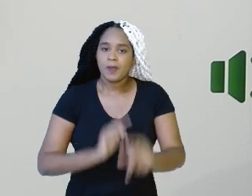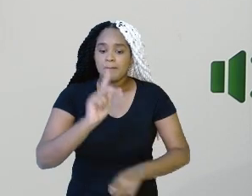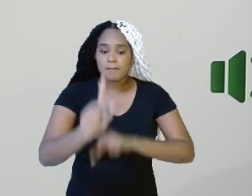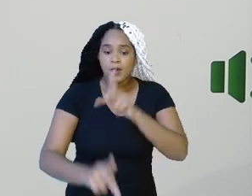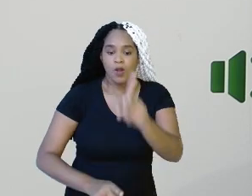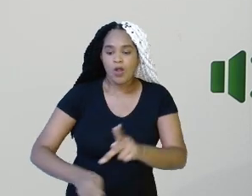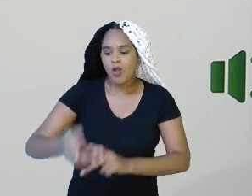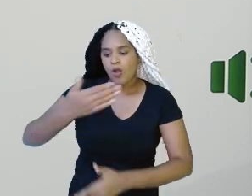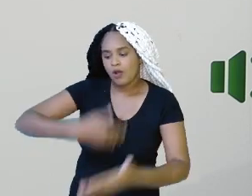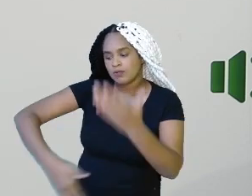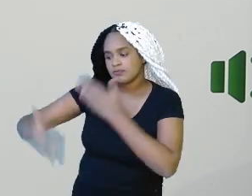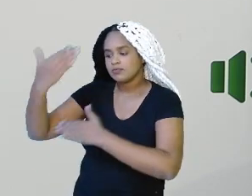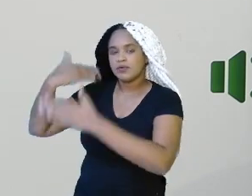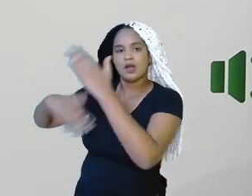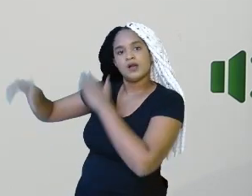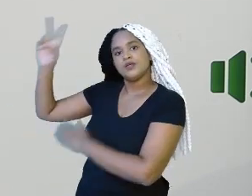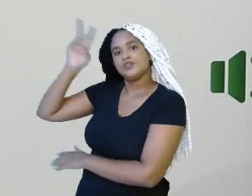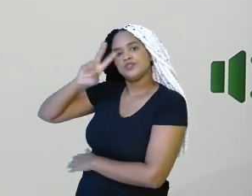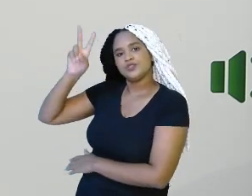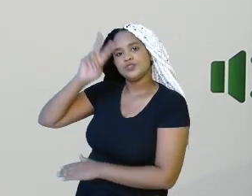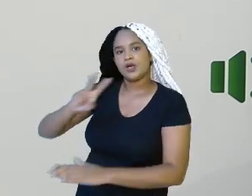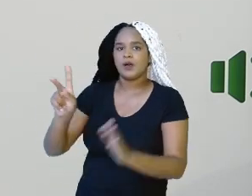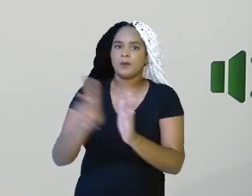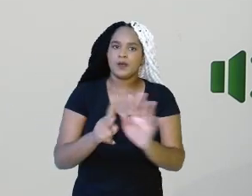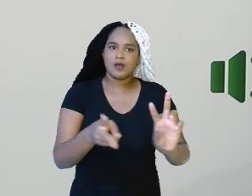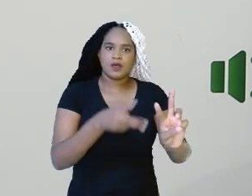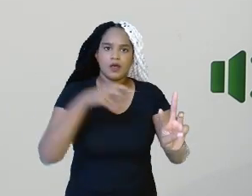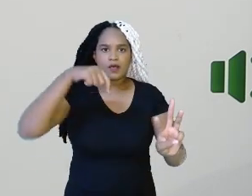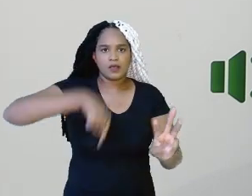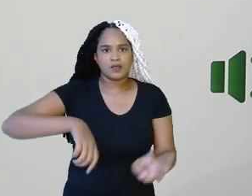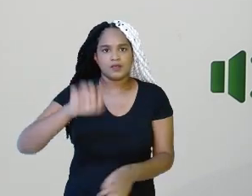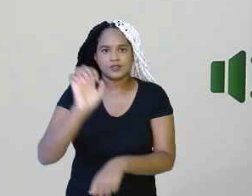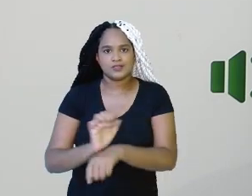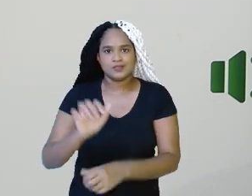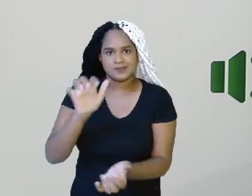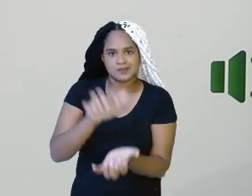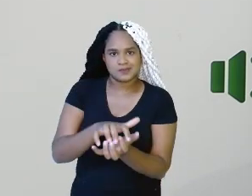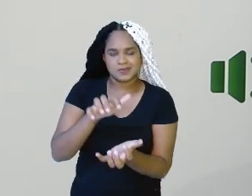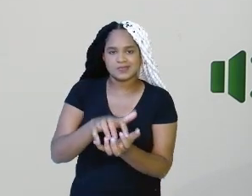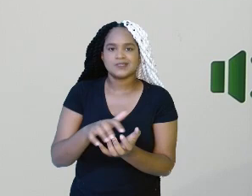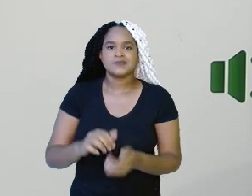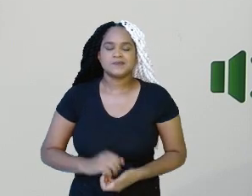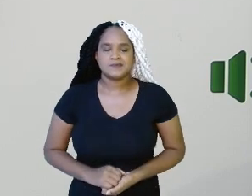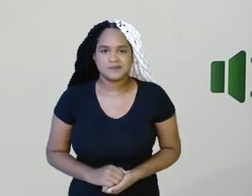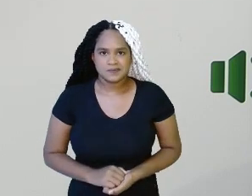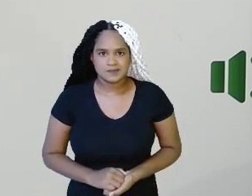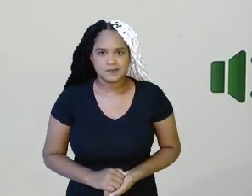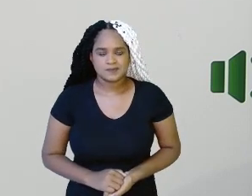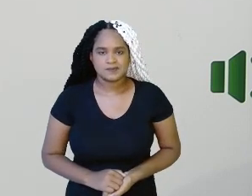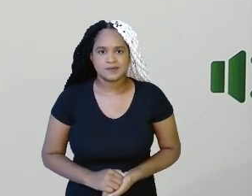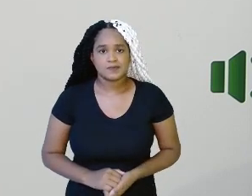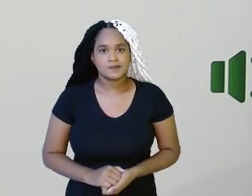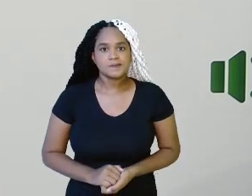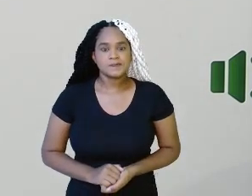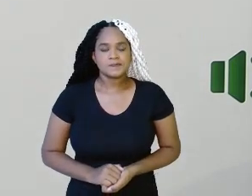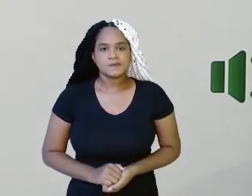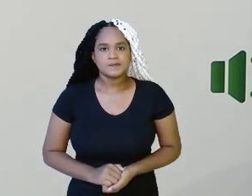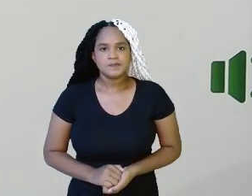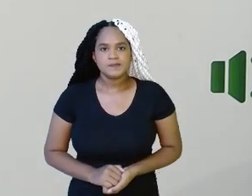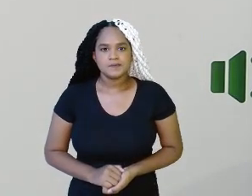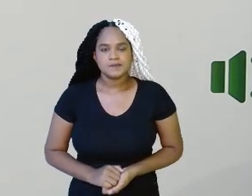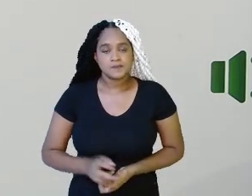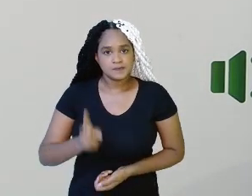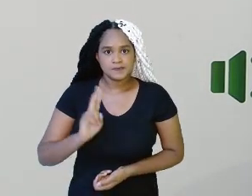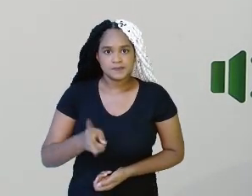da história desses indígenas aqui no nosso estado, na nossa cidade também e no nosso país. Vamos